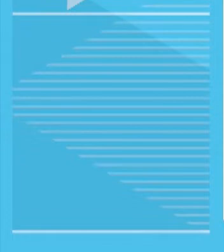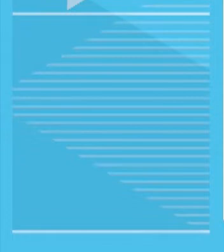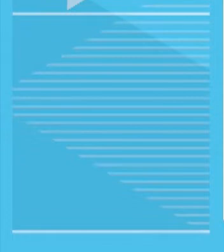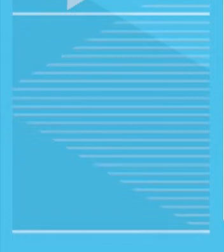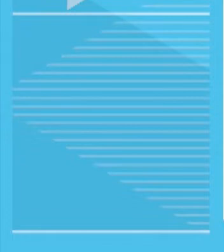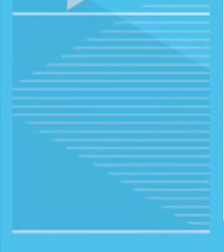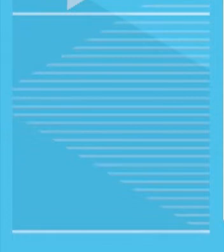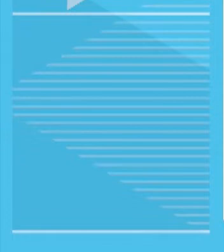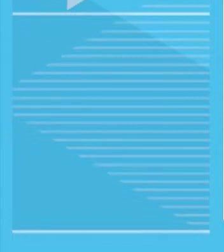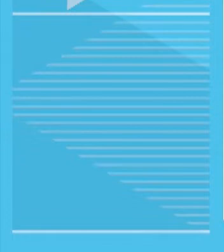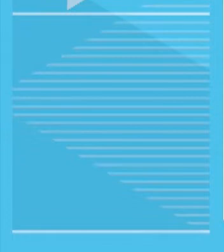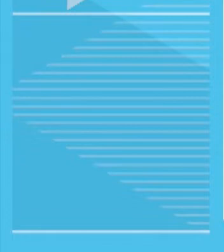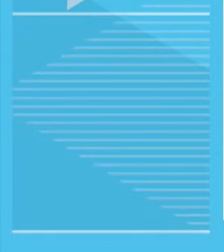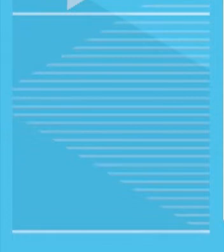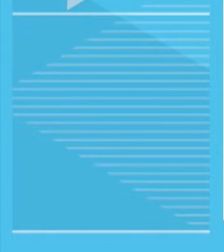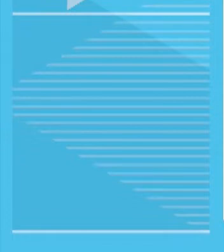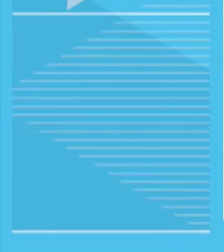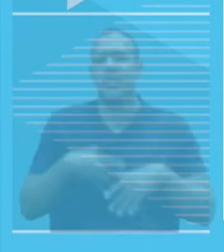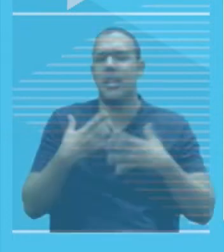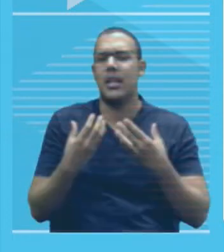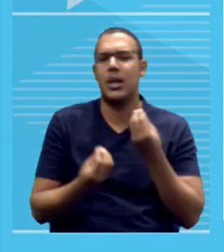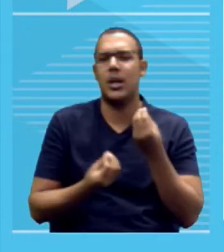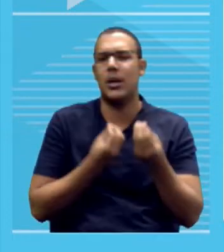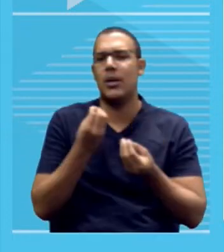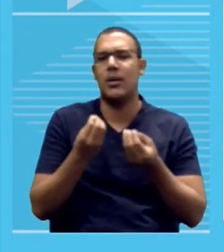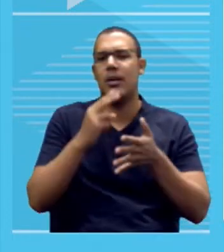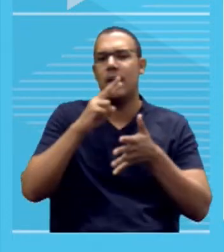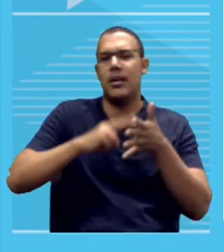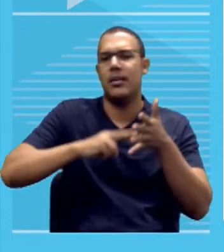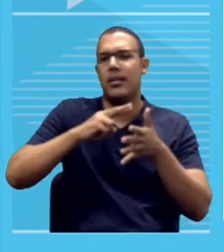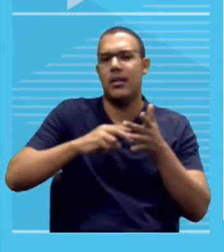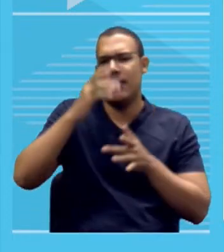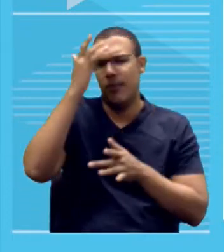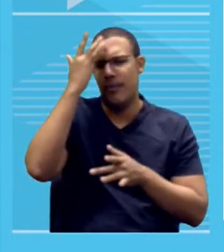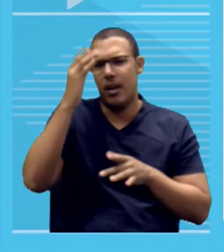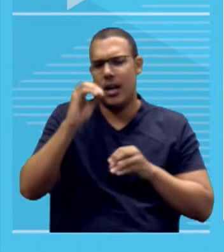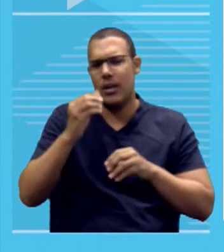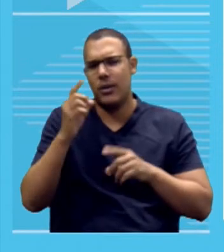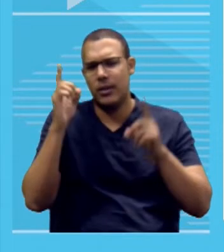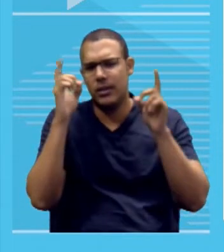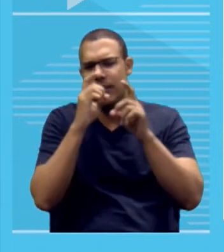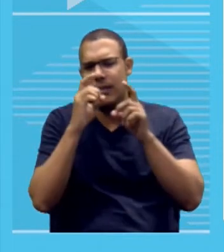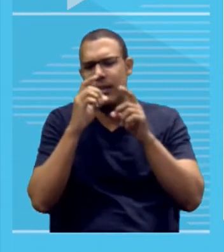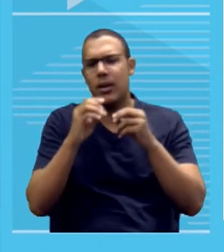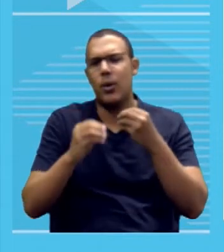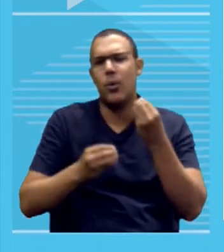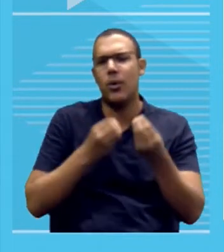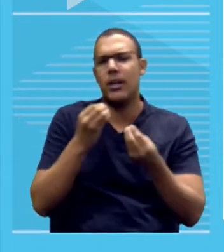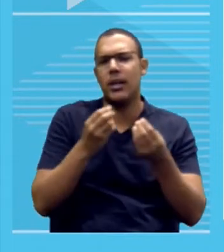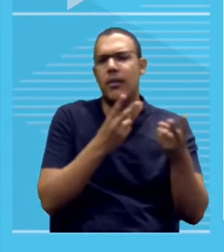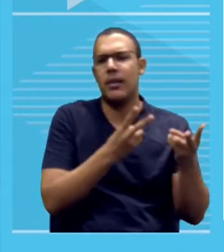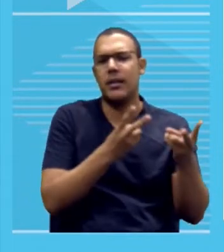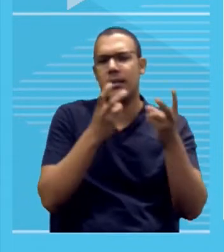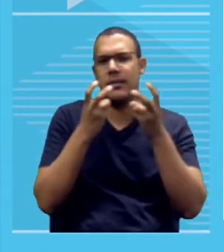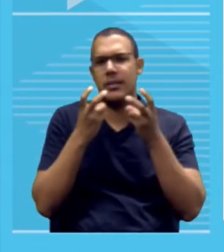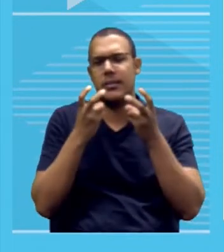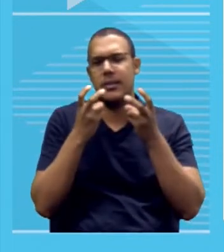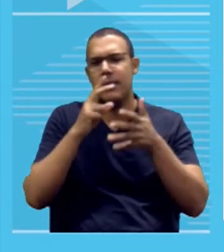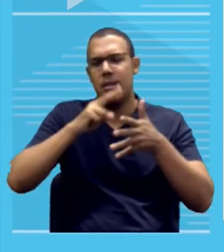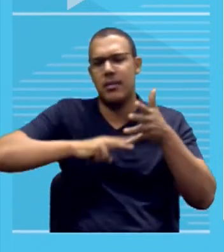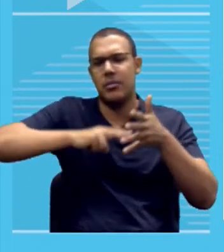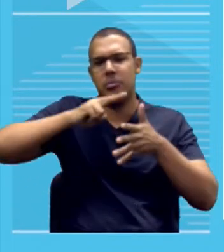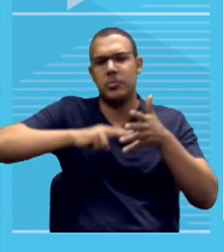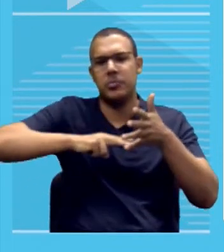E aí galera como é que falei dura foi fácil foi difícil foi que vocês conseguiram perceber a leitura